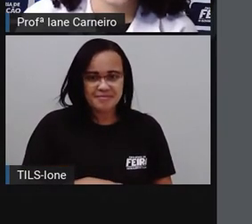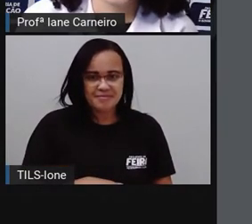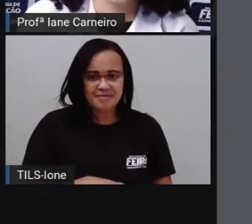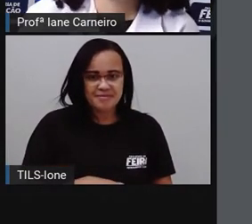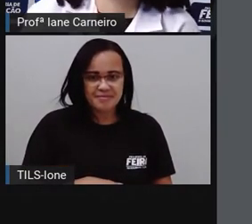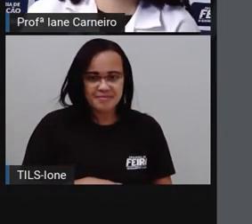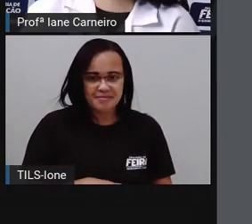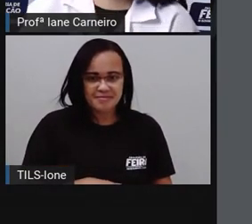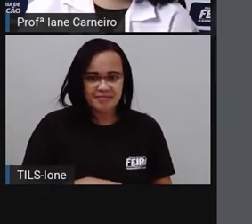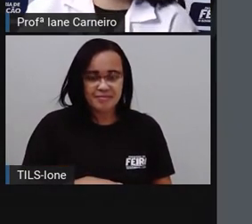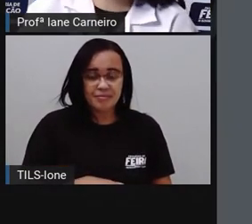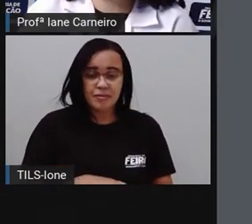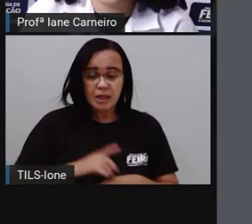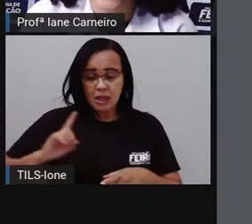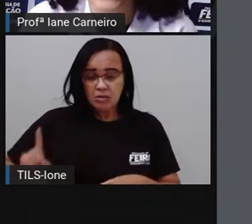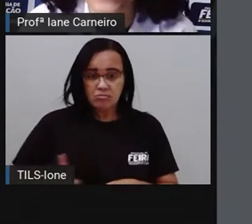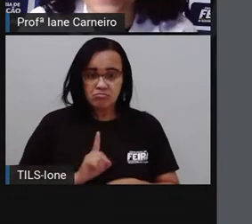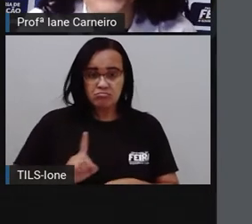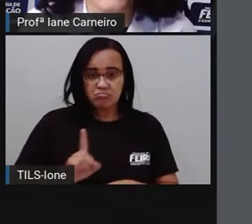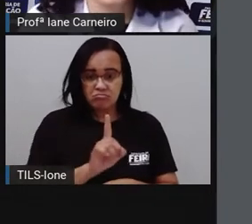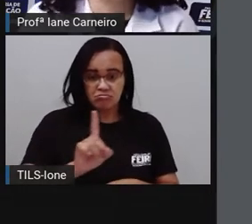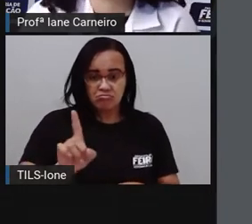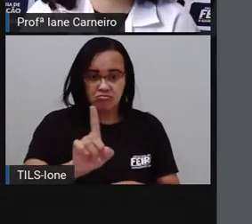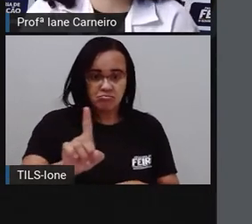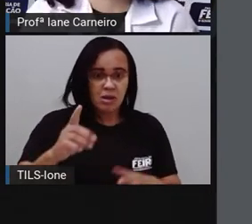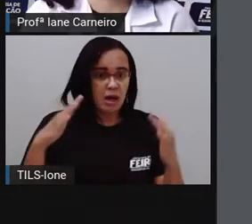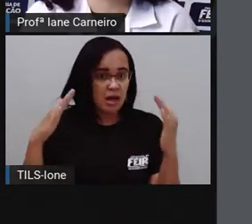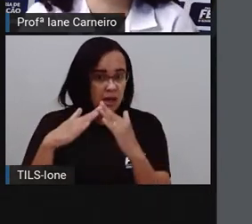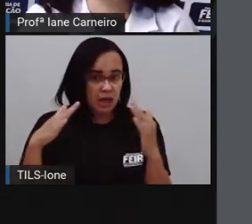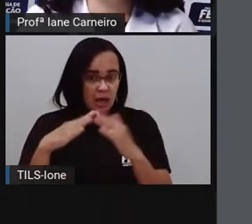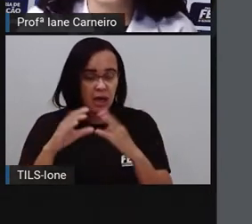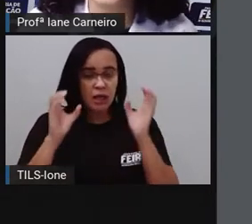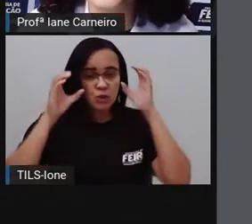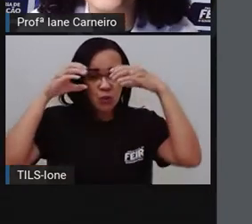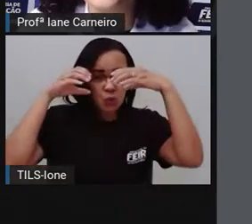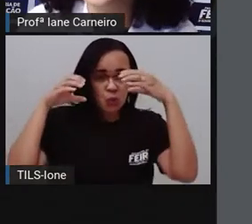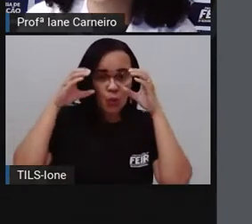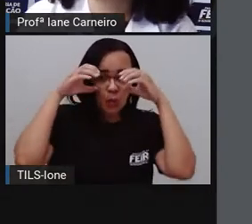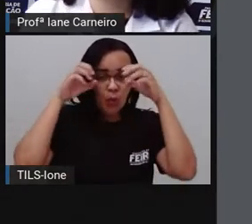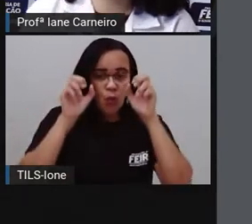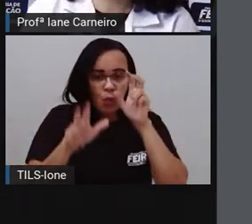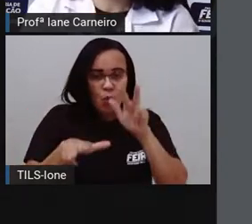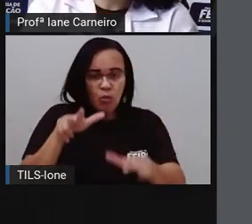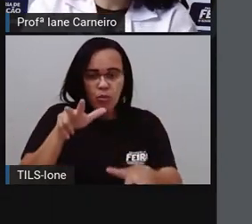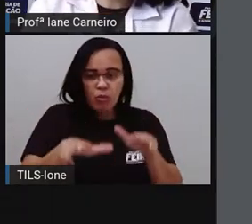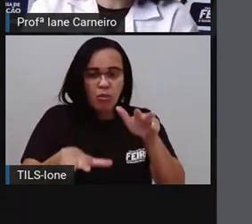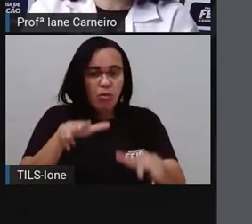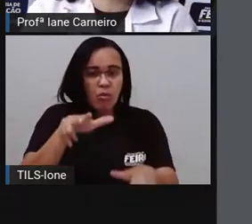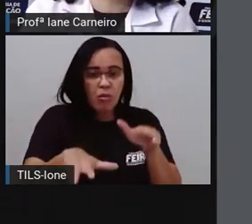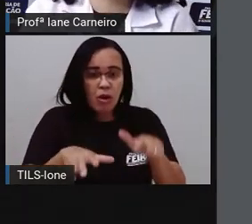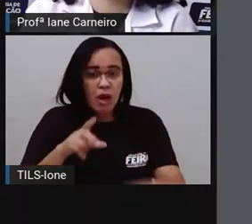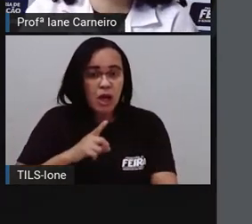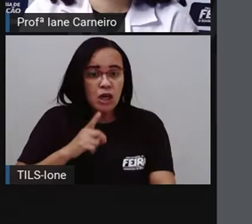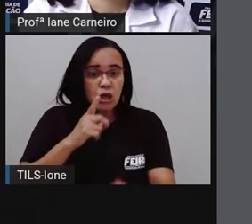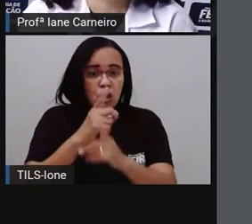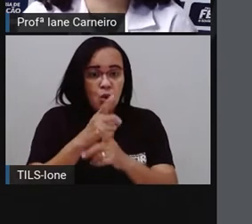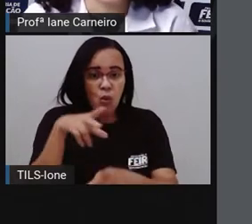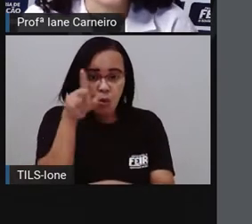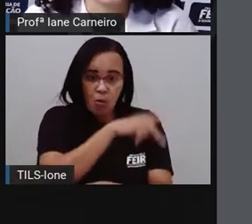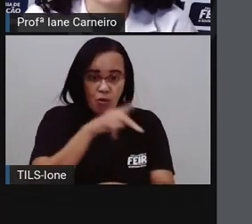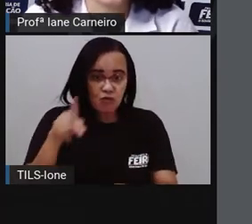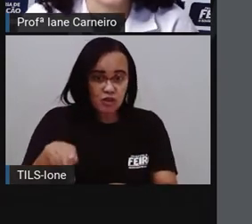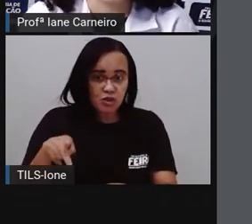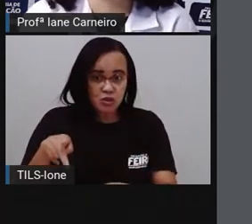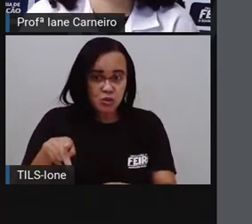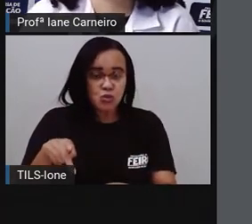Logo que saiu de casa, o camaleão encontrou o professor Pernilongo. O